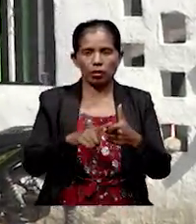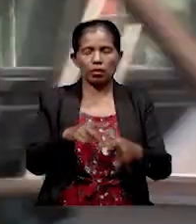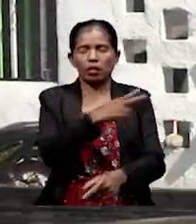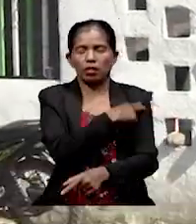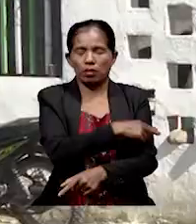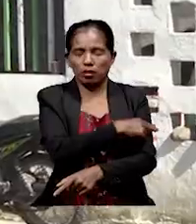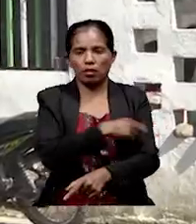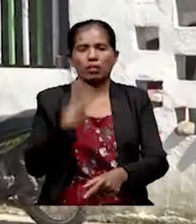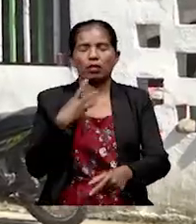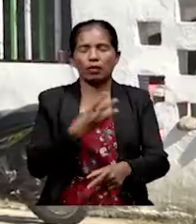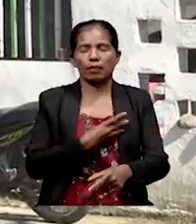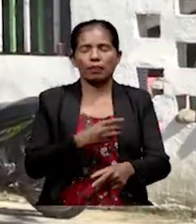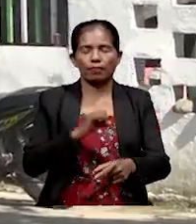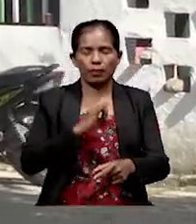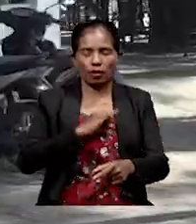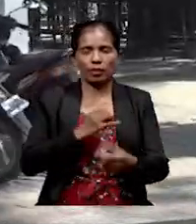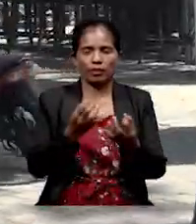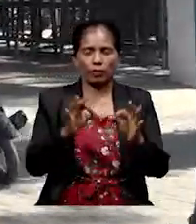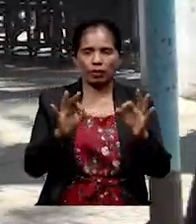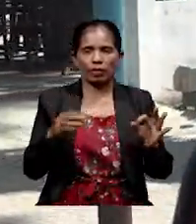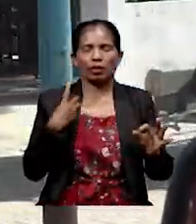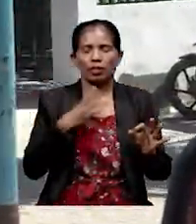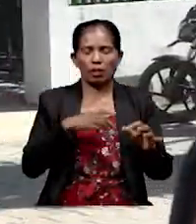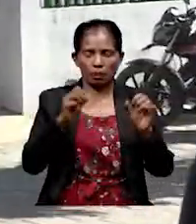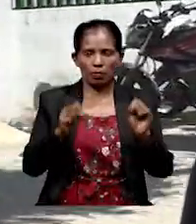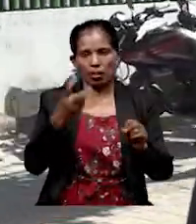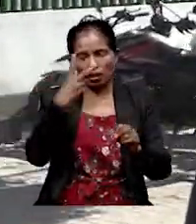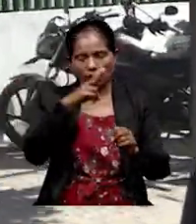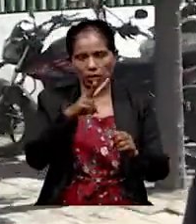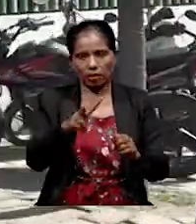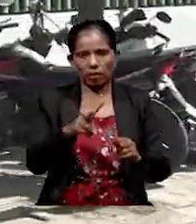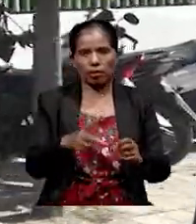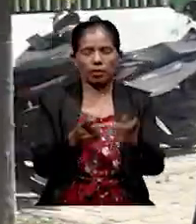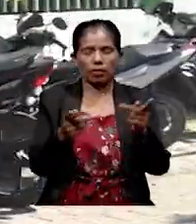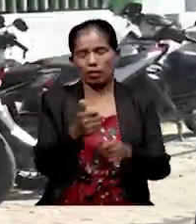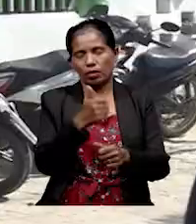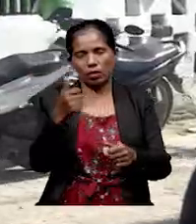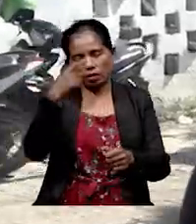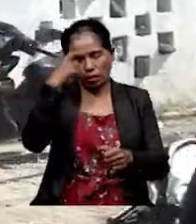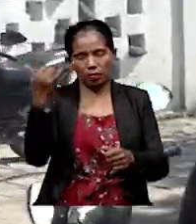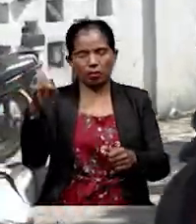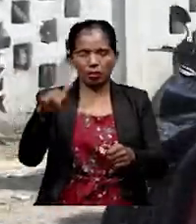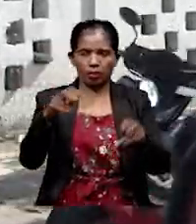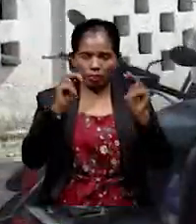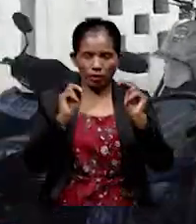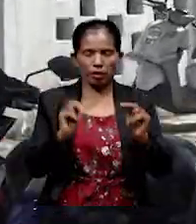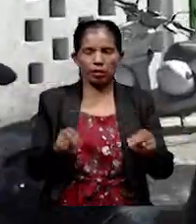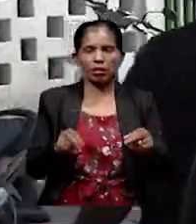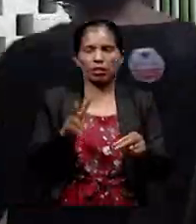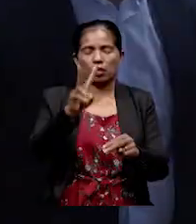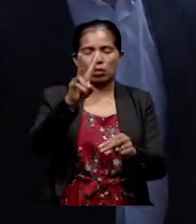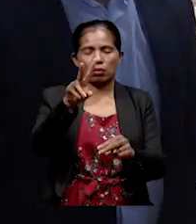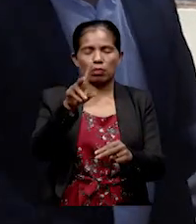e todo dia leva a tabelare para a área selo. Então, se você precisa fazer 2.000